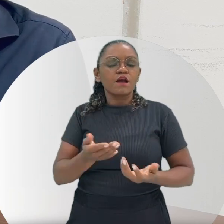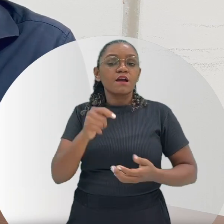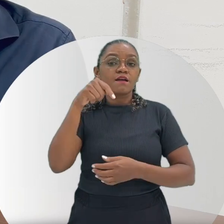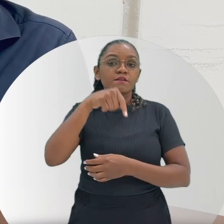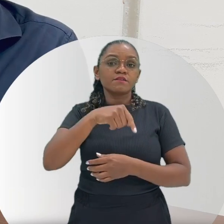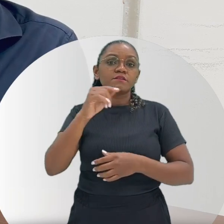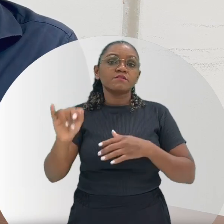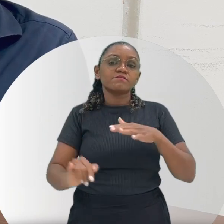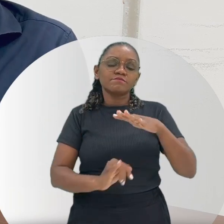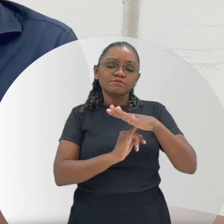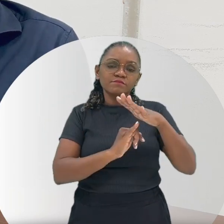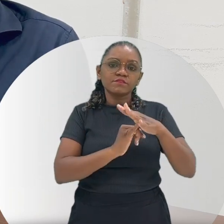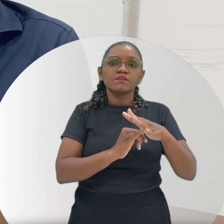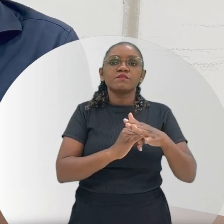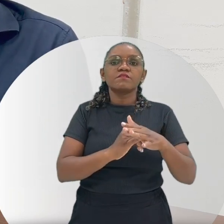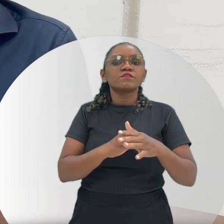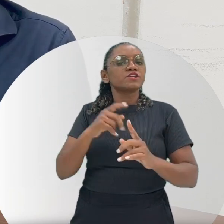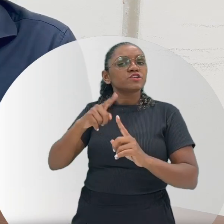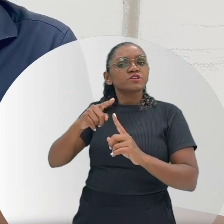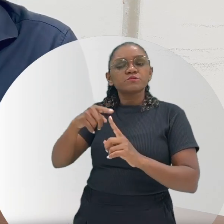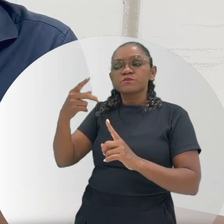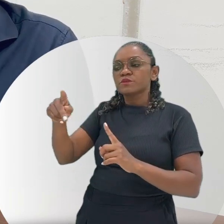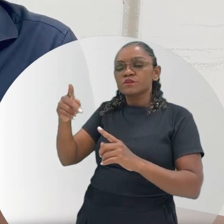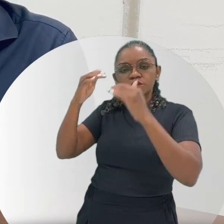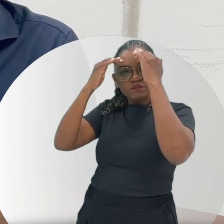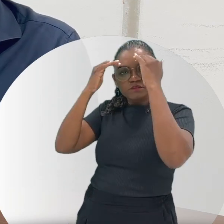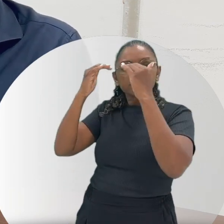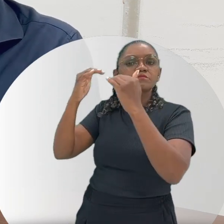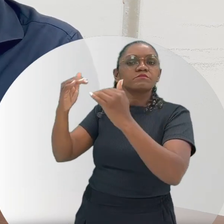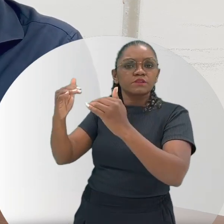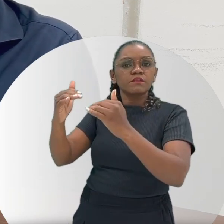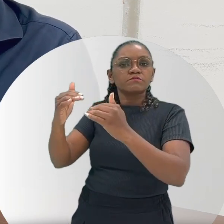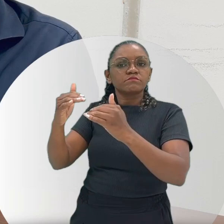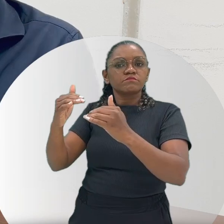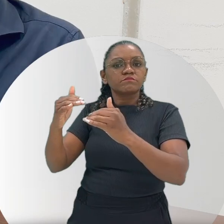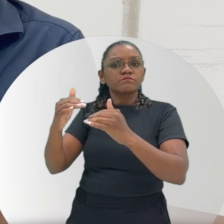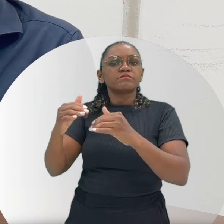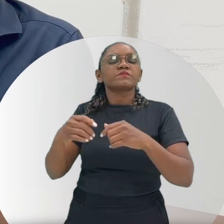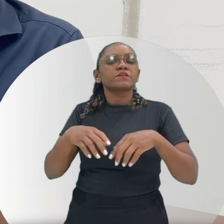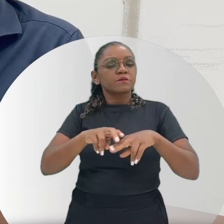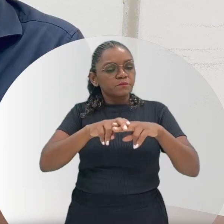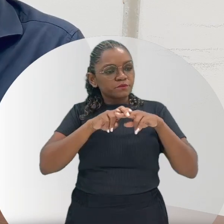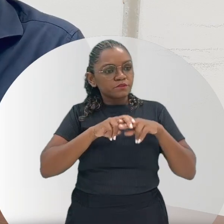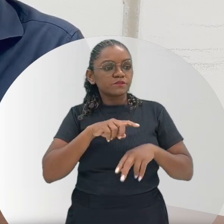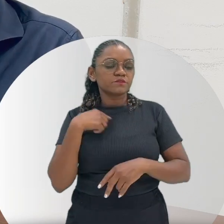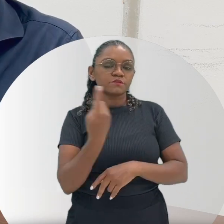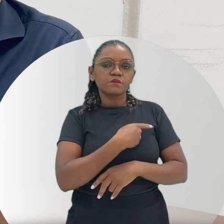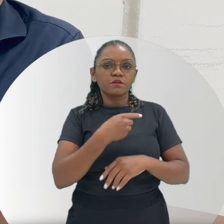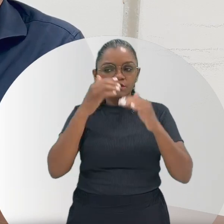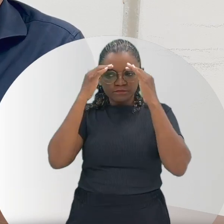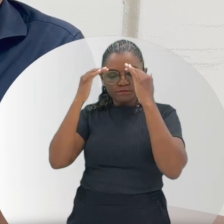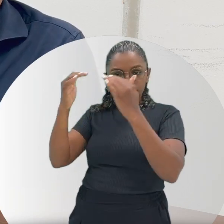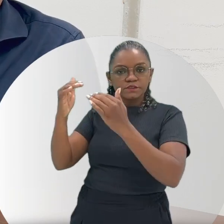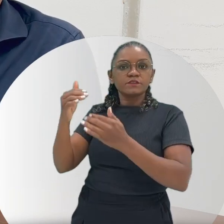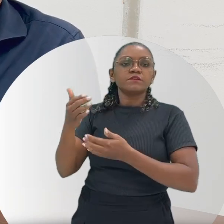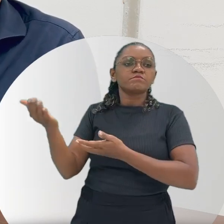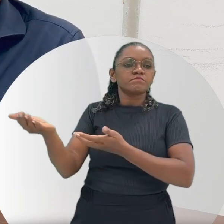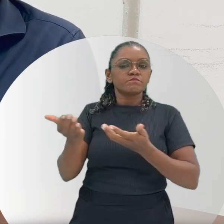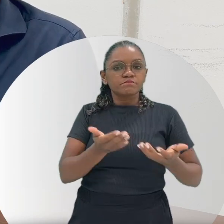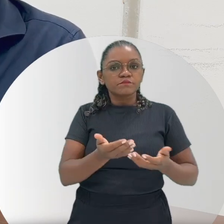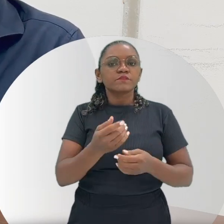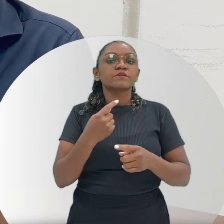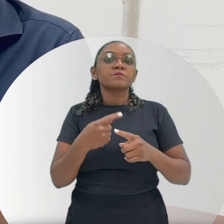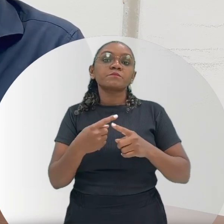na sua individualidade, no seu olhar de mundo, né? Todos são bem-vindos aqui. E a gente tem que estar aberto para essa discussão, para esse debate, para